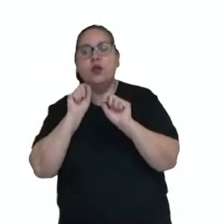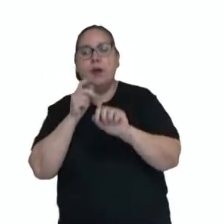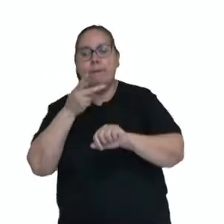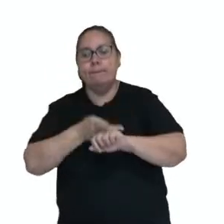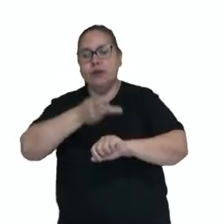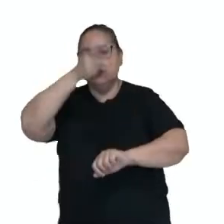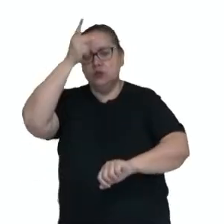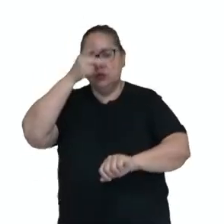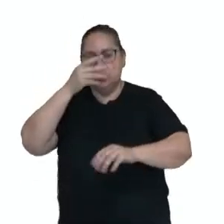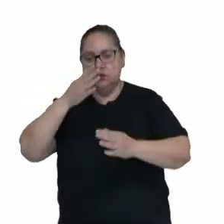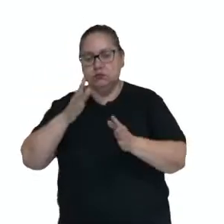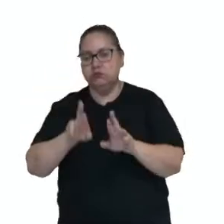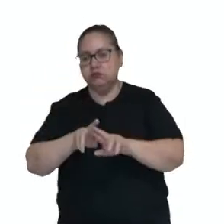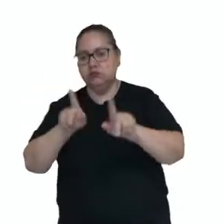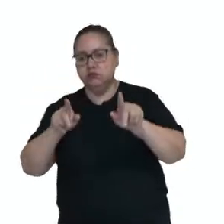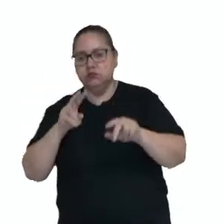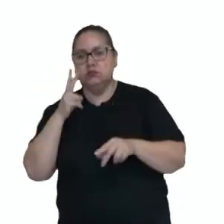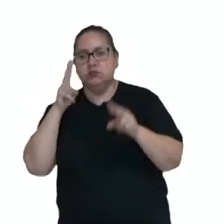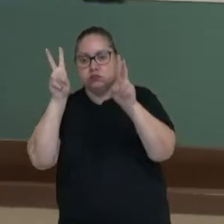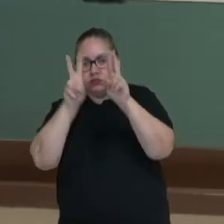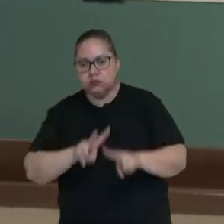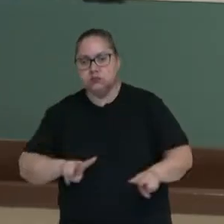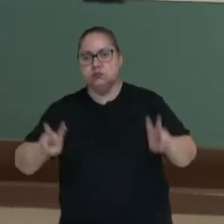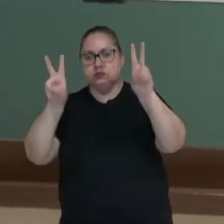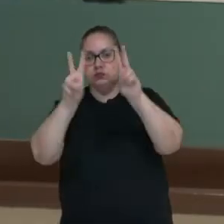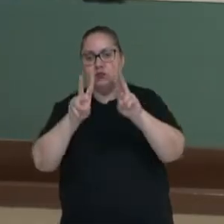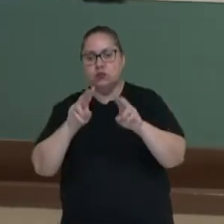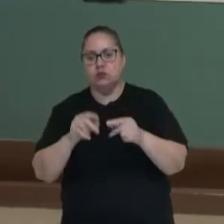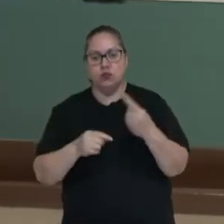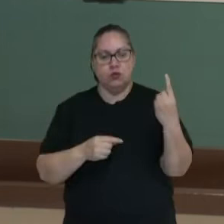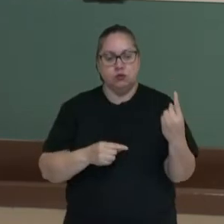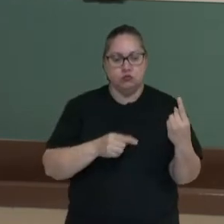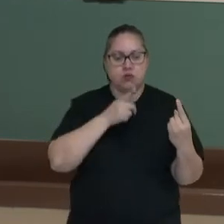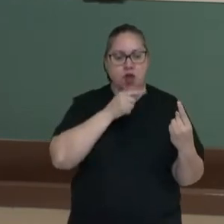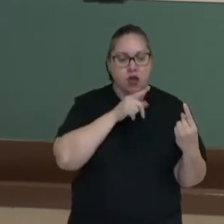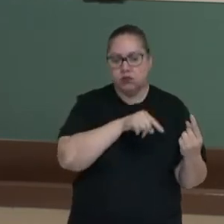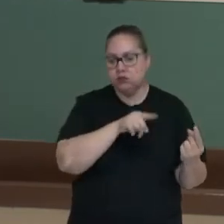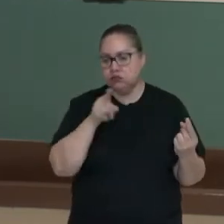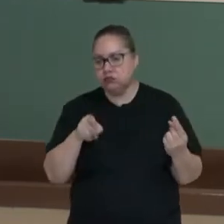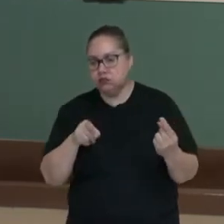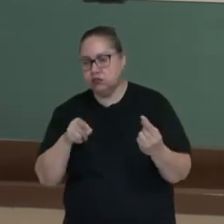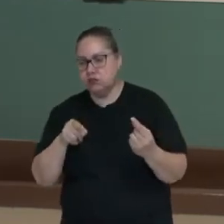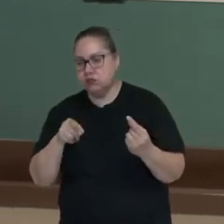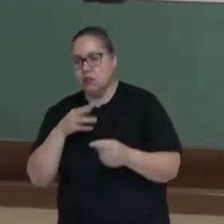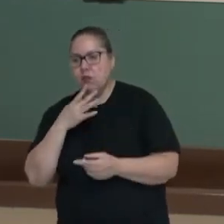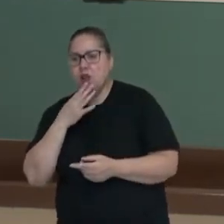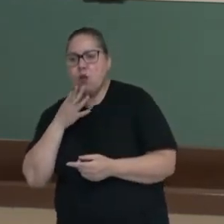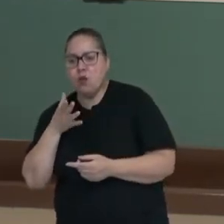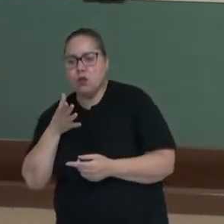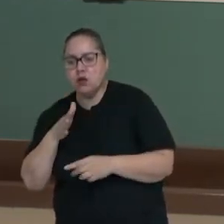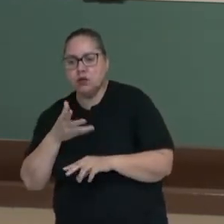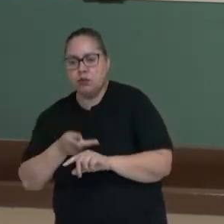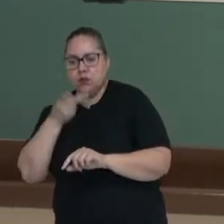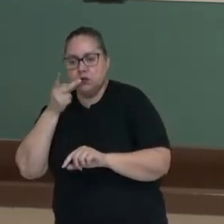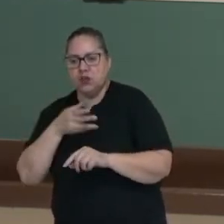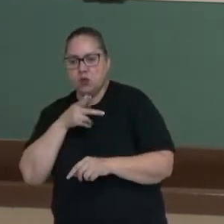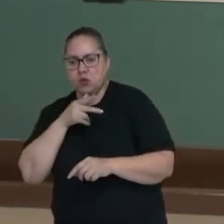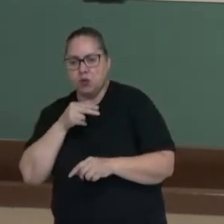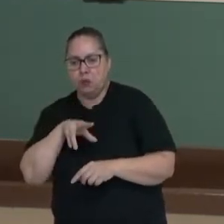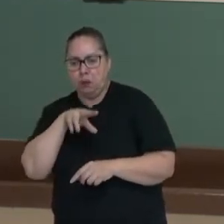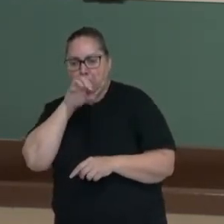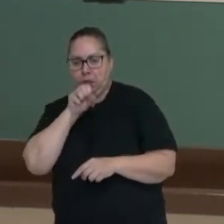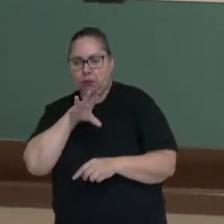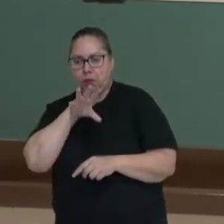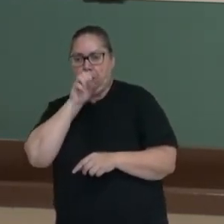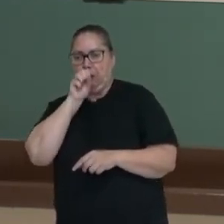Então, eu consigo diferenciar visualmente o que é um do outro pela sua coloração, por exemplo. Também pelo